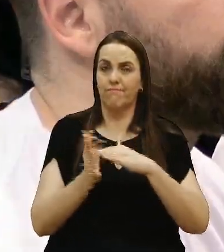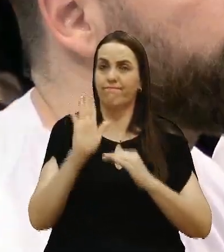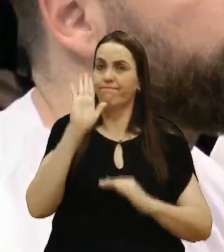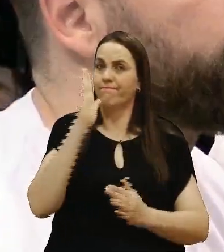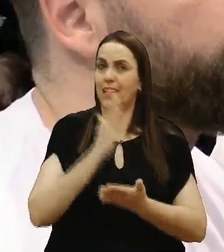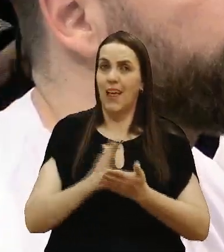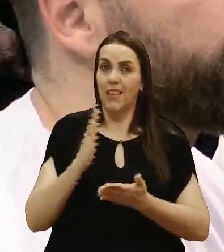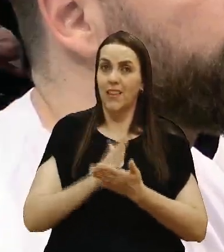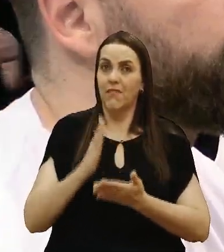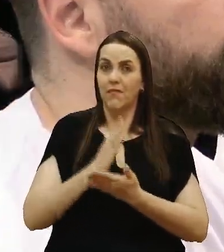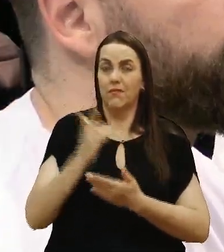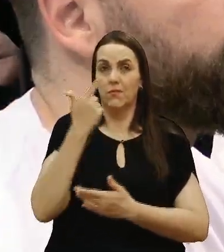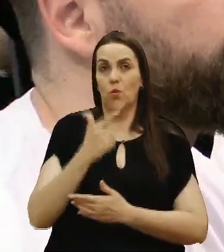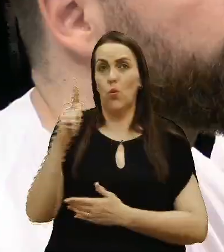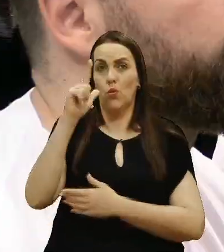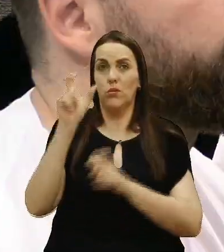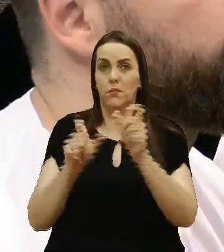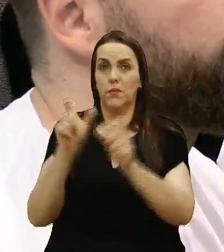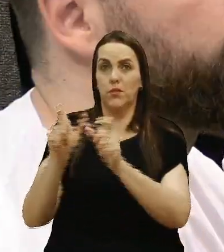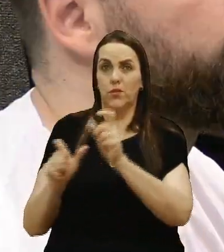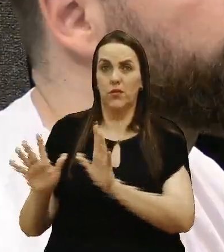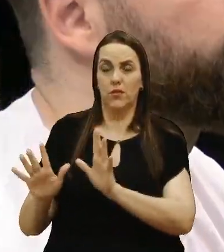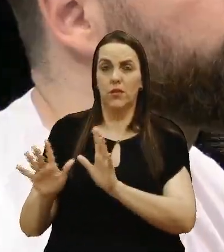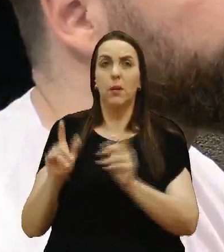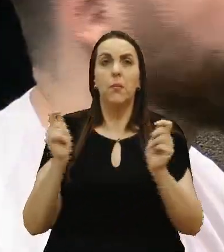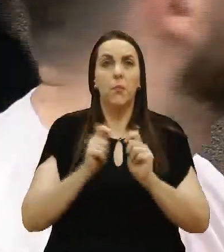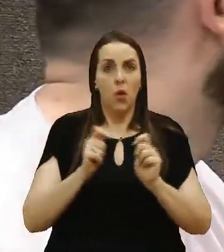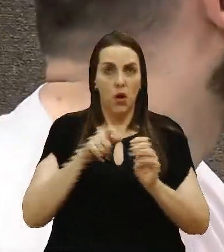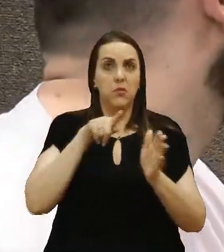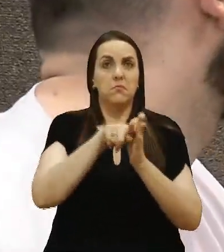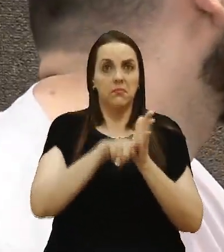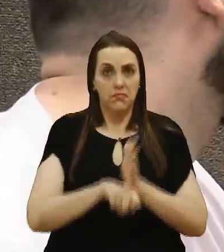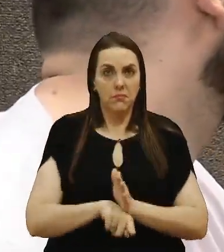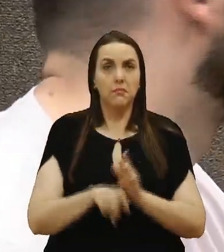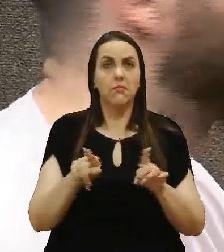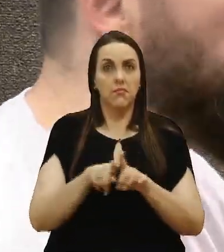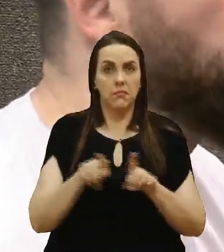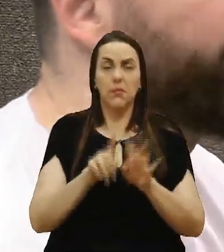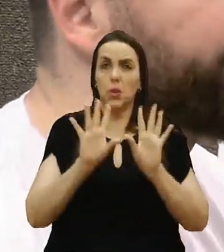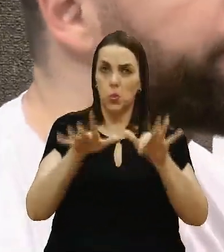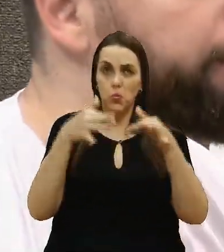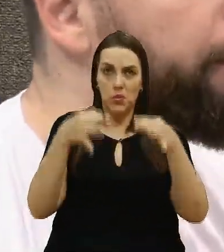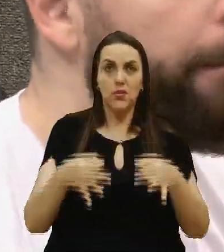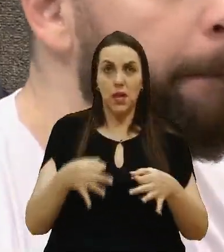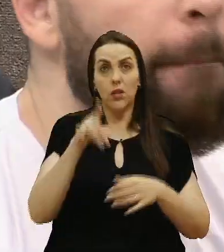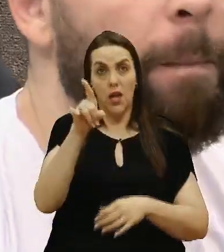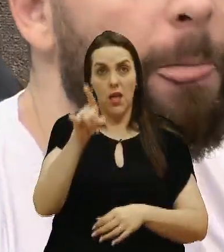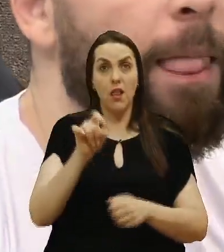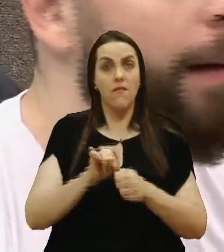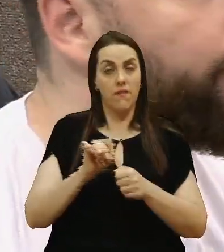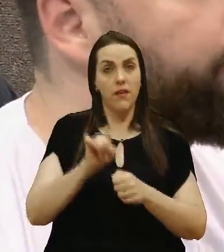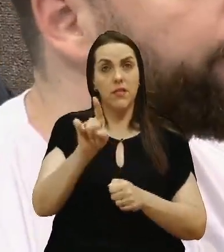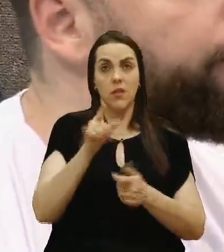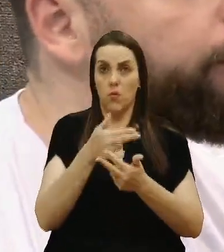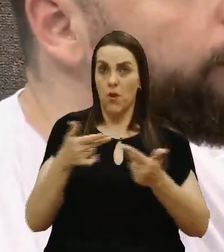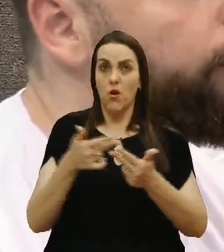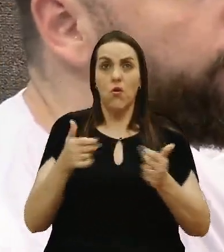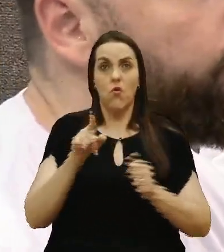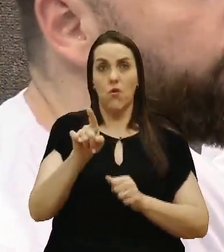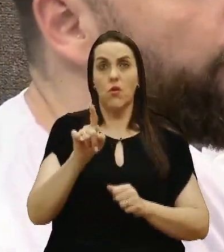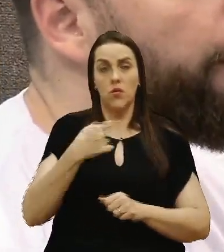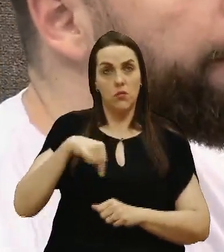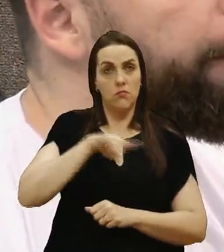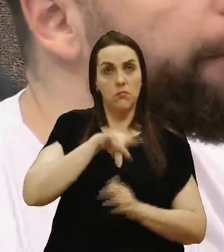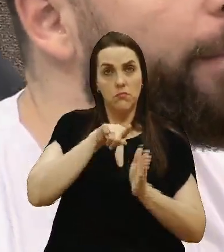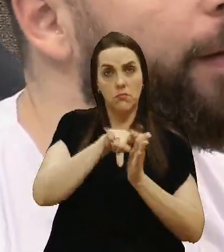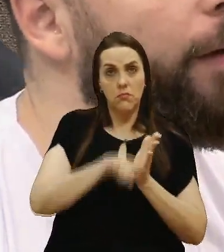a ver com as outras pessoas. E isso pode ser investigado e está tudo certo. Ele vai ter que fazer alguma coisa para que se